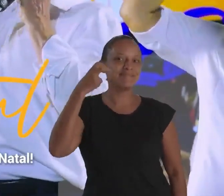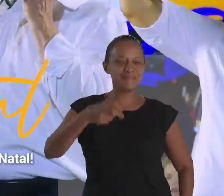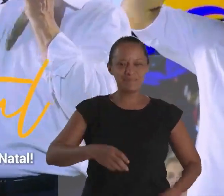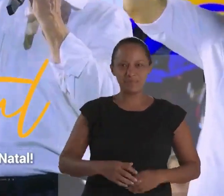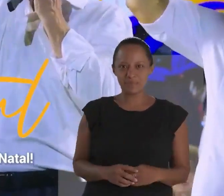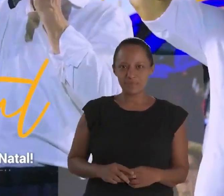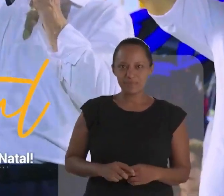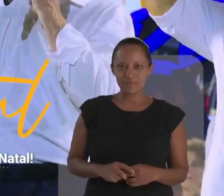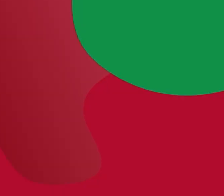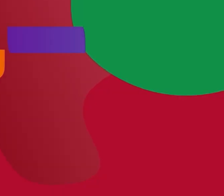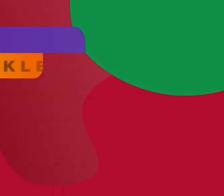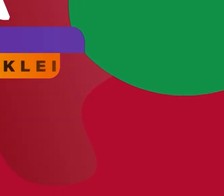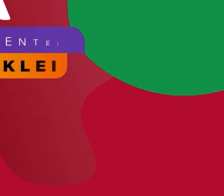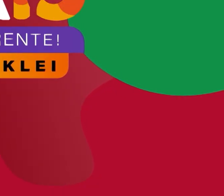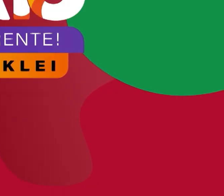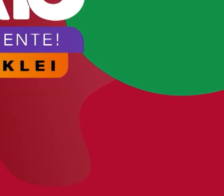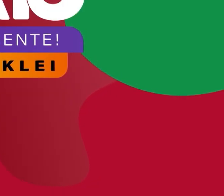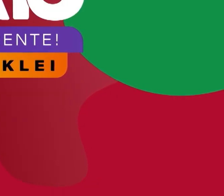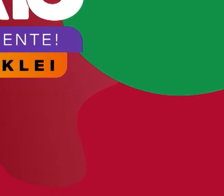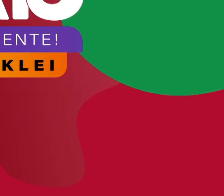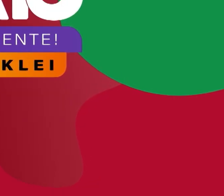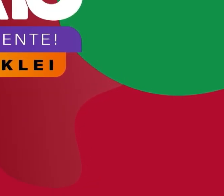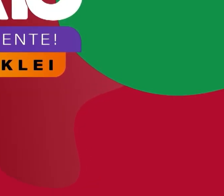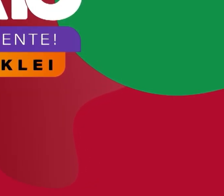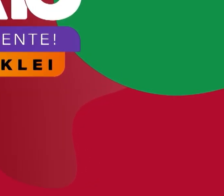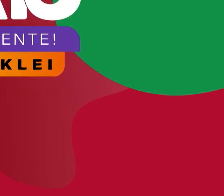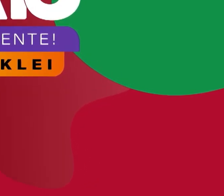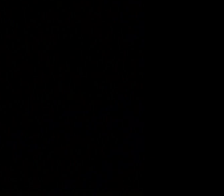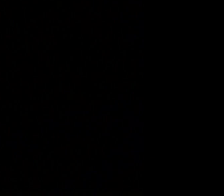futura prefeita de Natal!